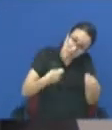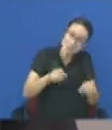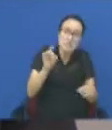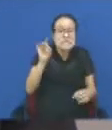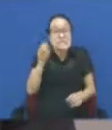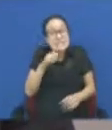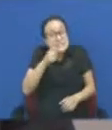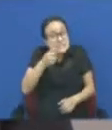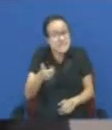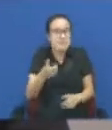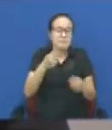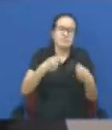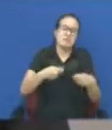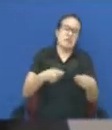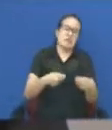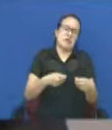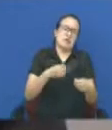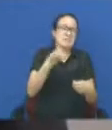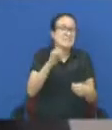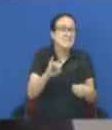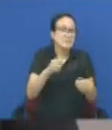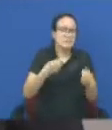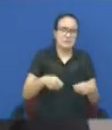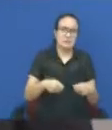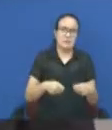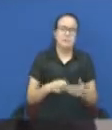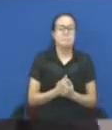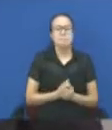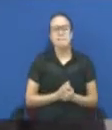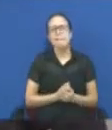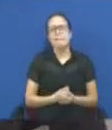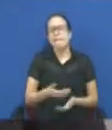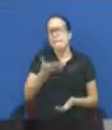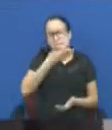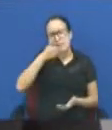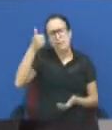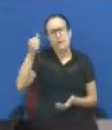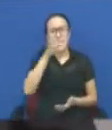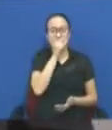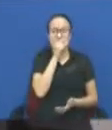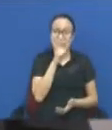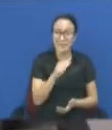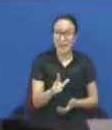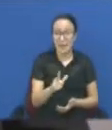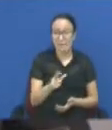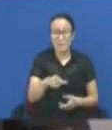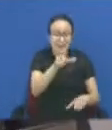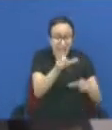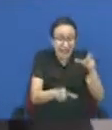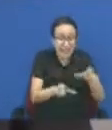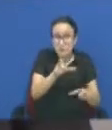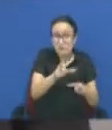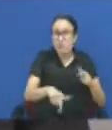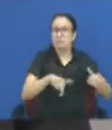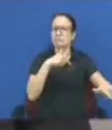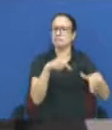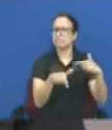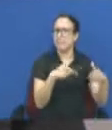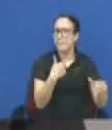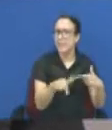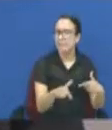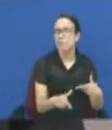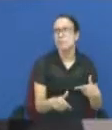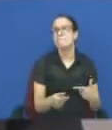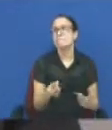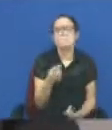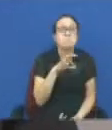algo bom para a nossa cidade, porque é a possibilidade dos trabalhadores receberem esse dinheiro e, claro,